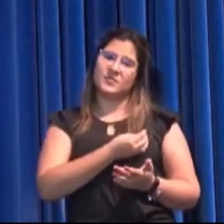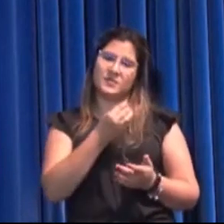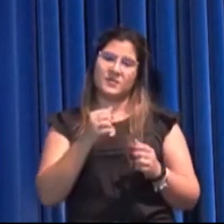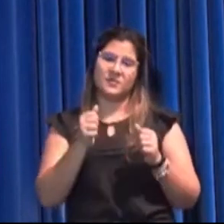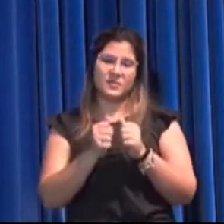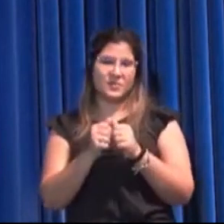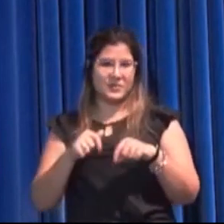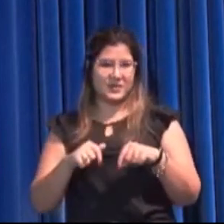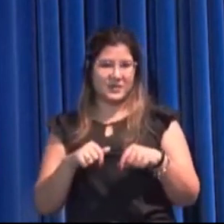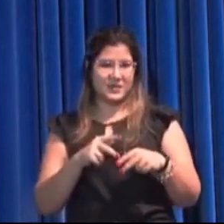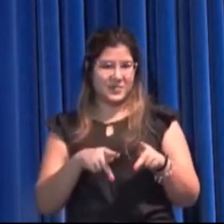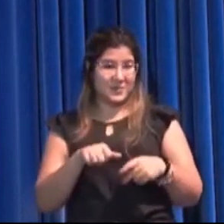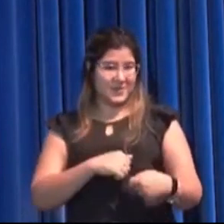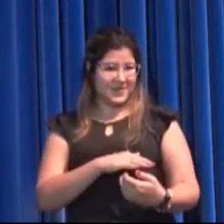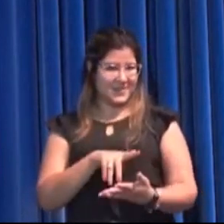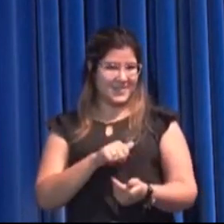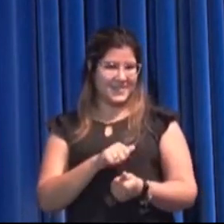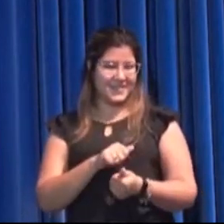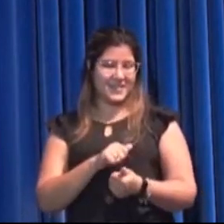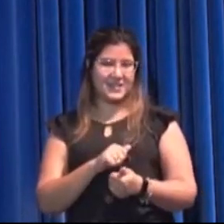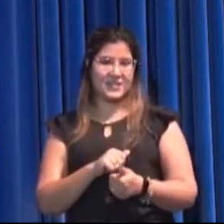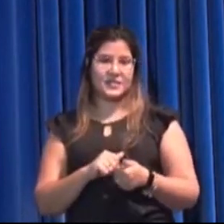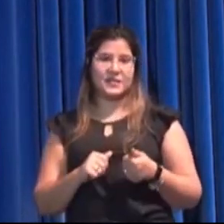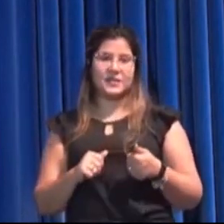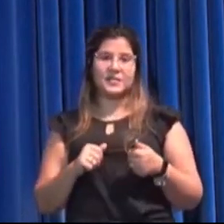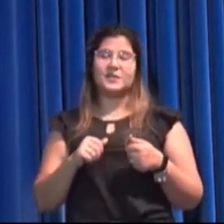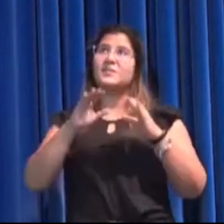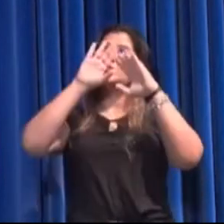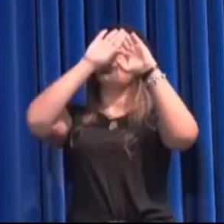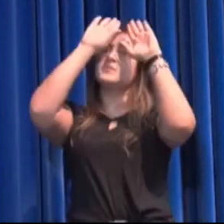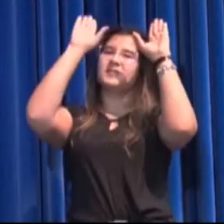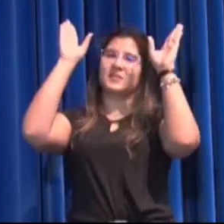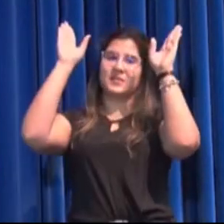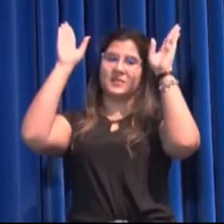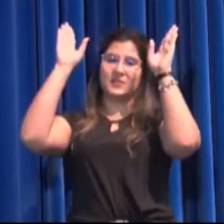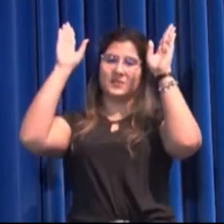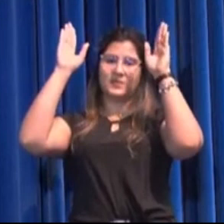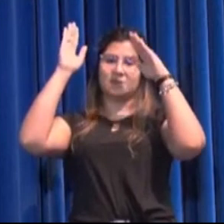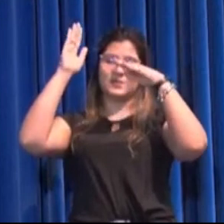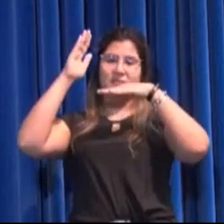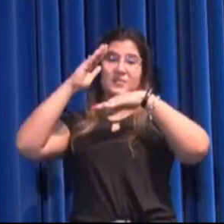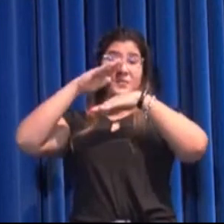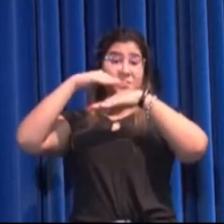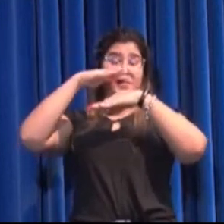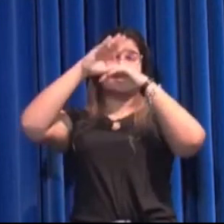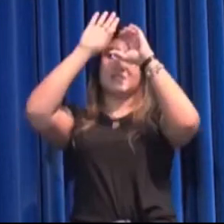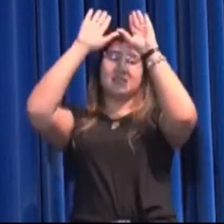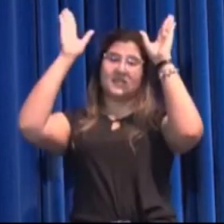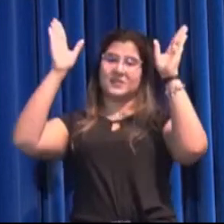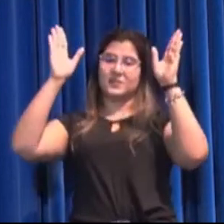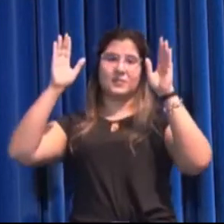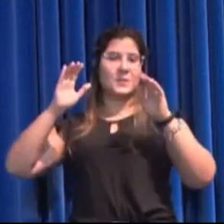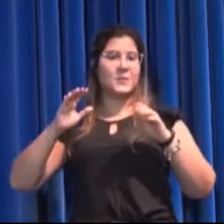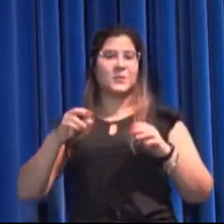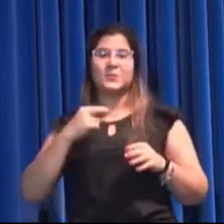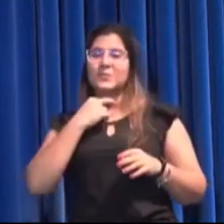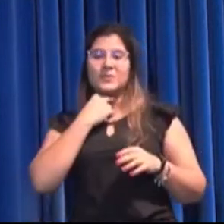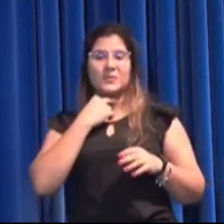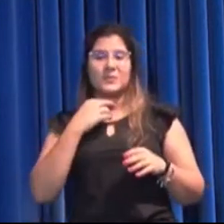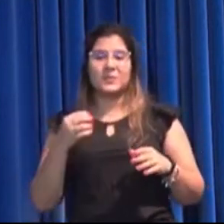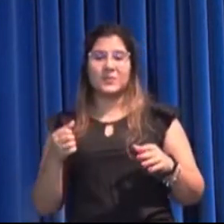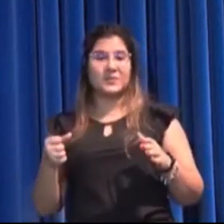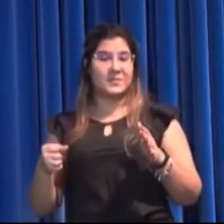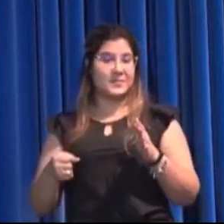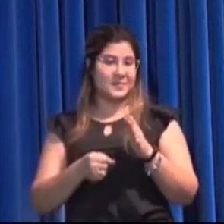terra? Eis que os céus e até o céu dos céus não te podem conter, quanto menos